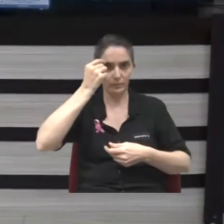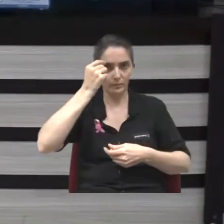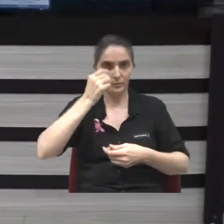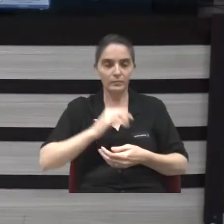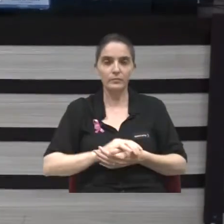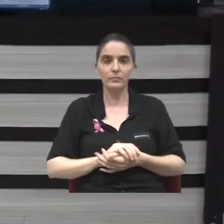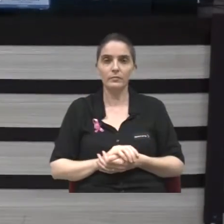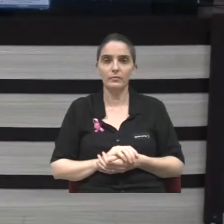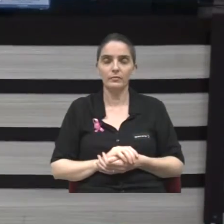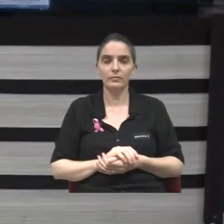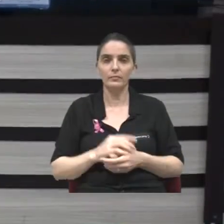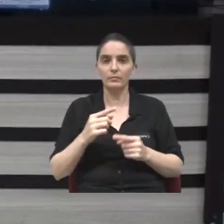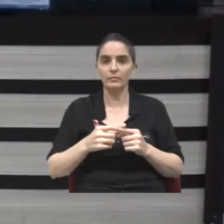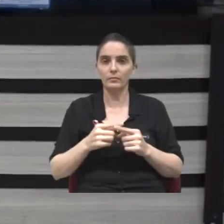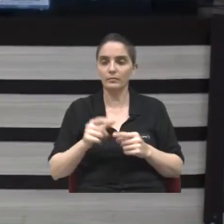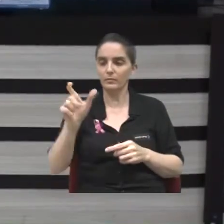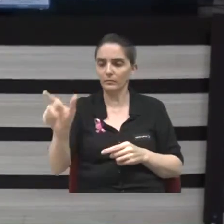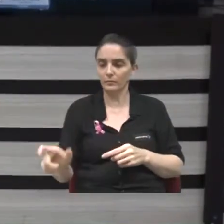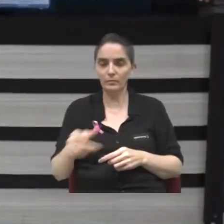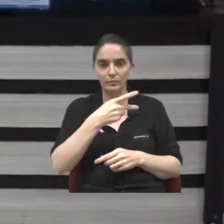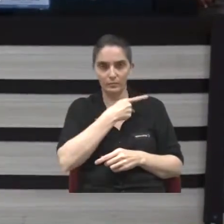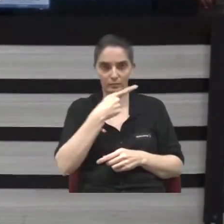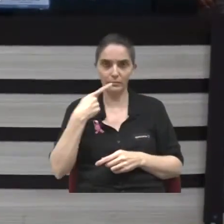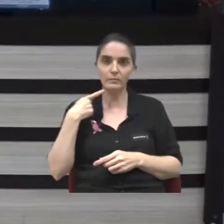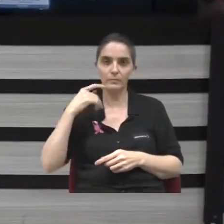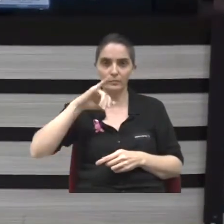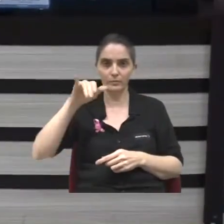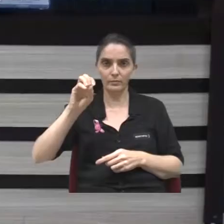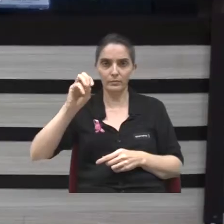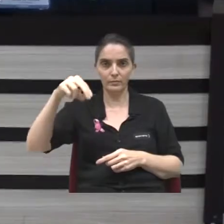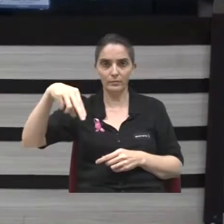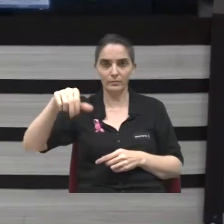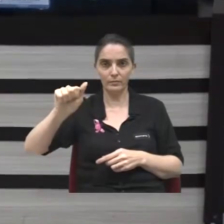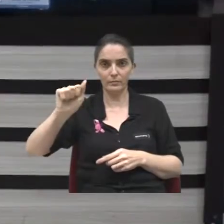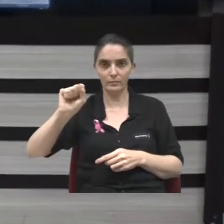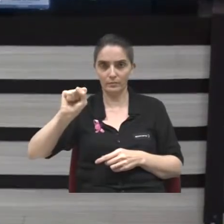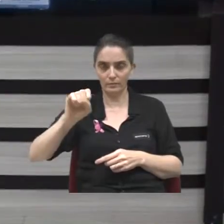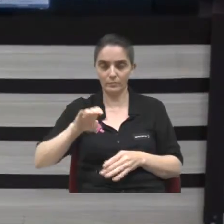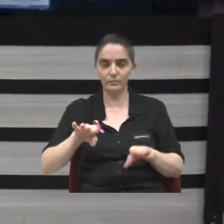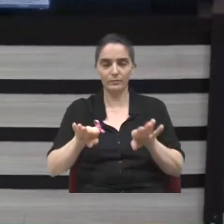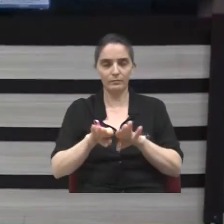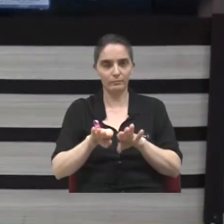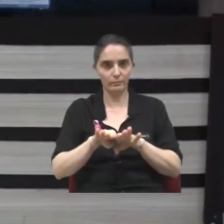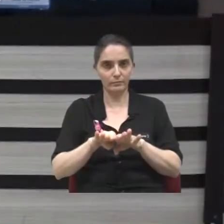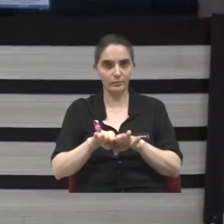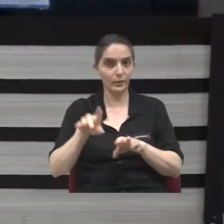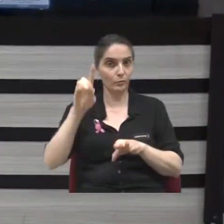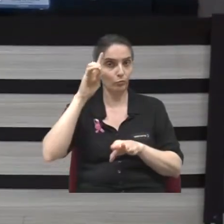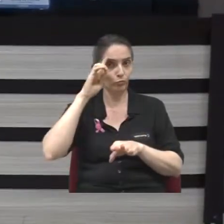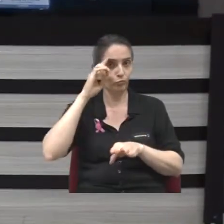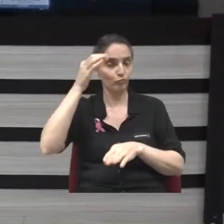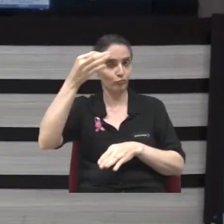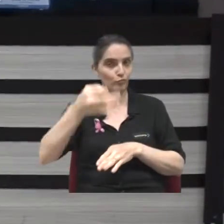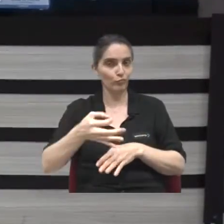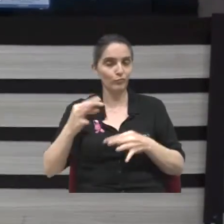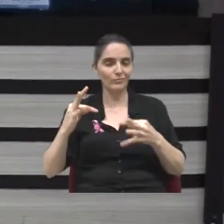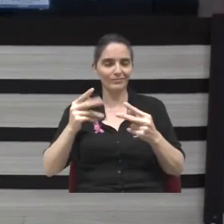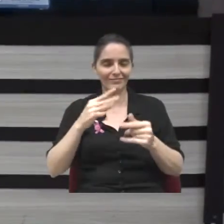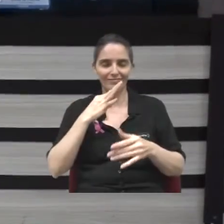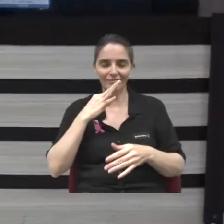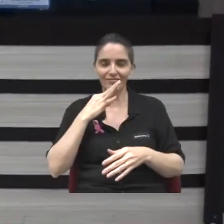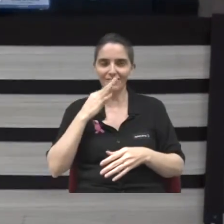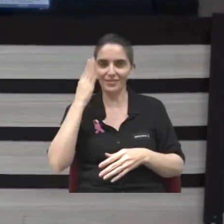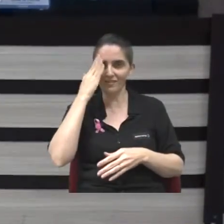pessoa do pastor Jonas, e com certeza naquele dia todos o conhecerão e saberão